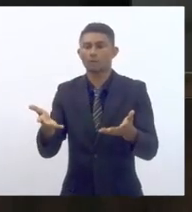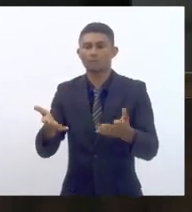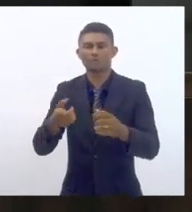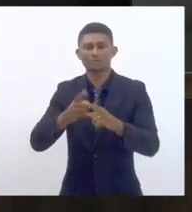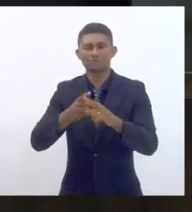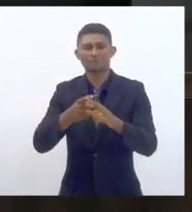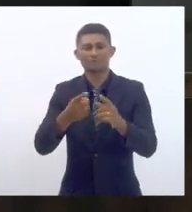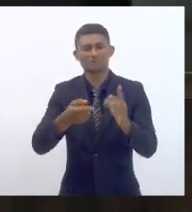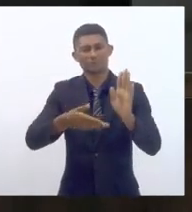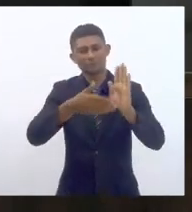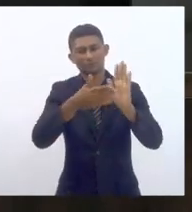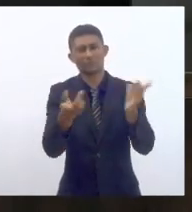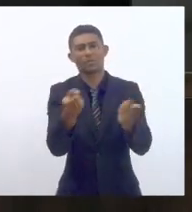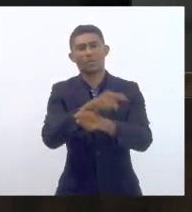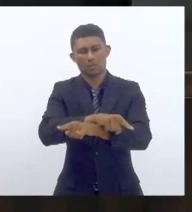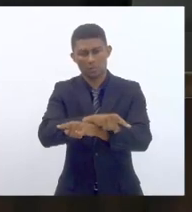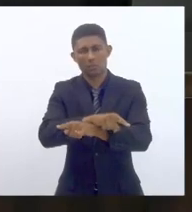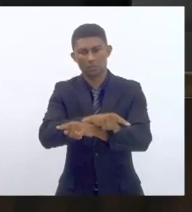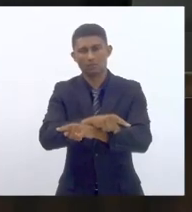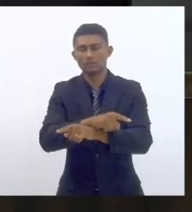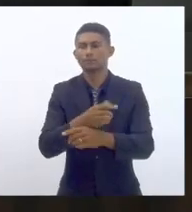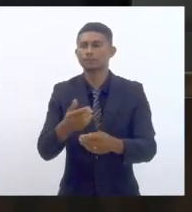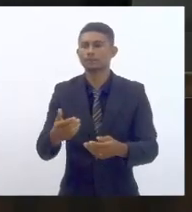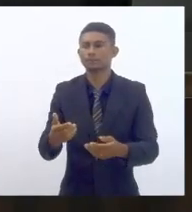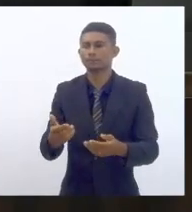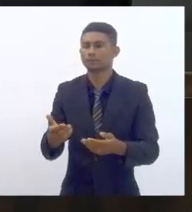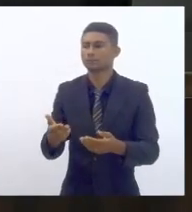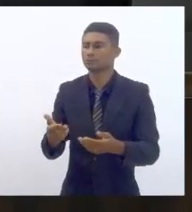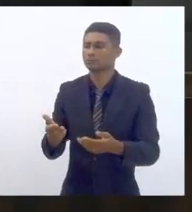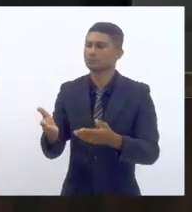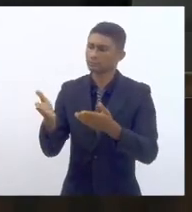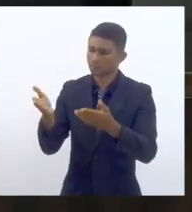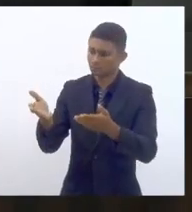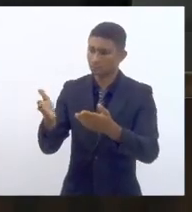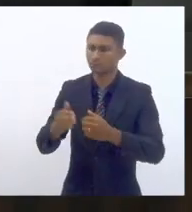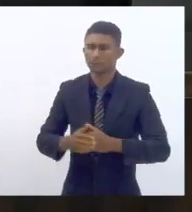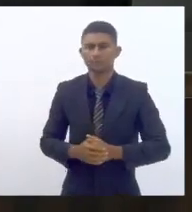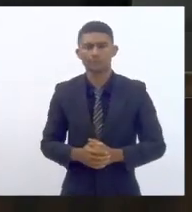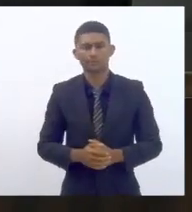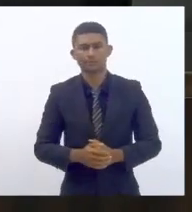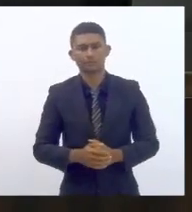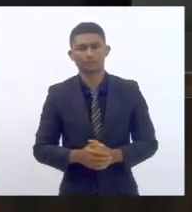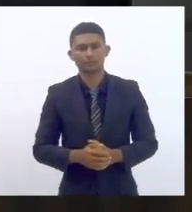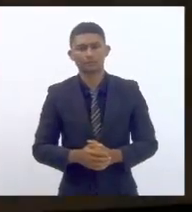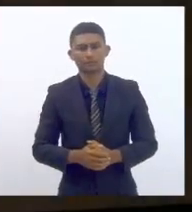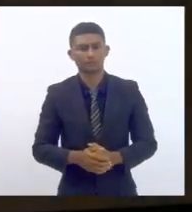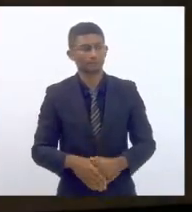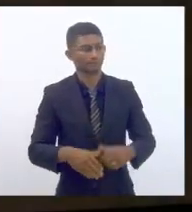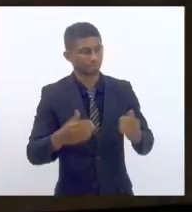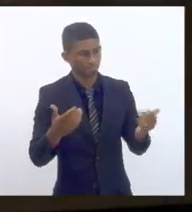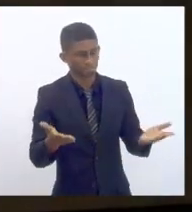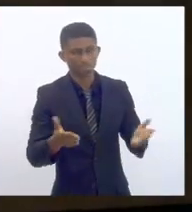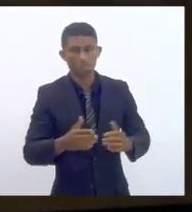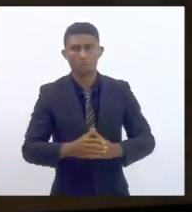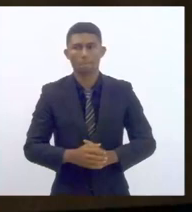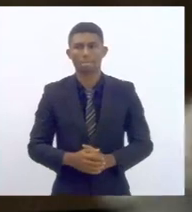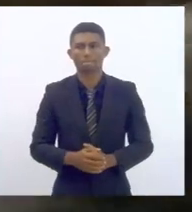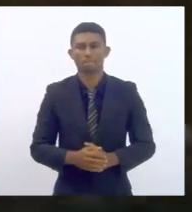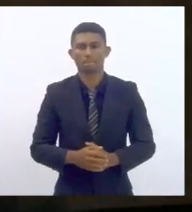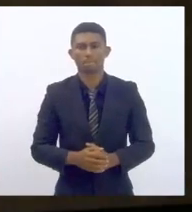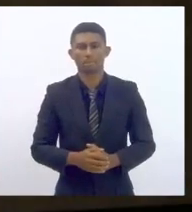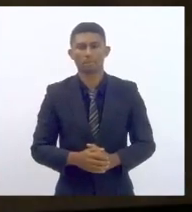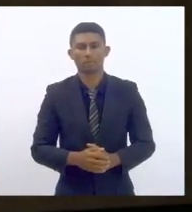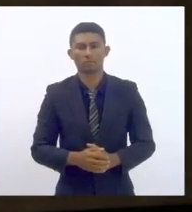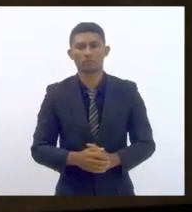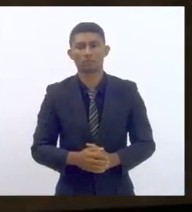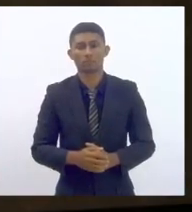inverter a pauta. Enquanto isso, o líder do governo entra em contato. Declara embaixo. Então, senhor presidente,